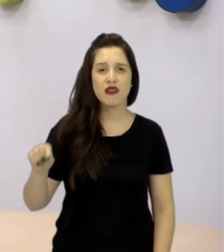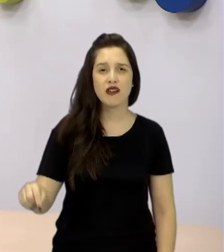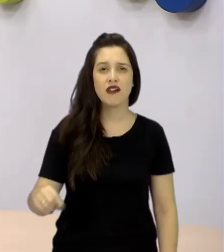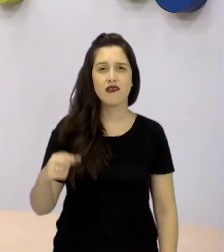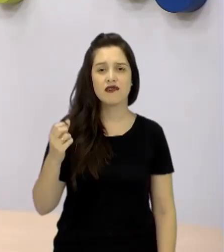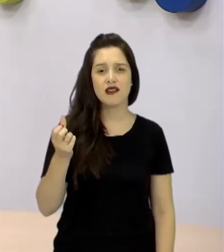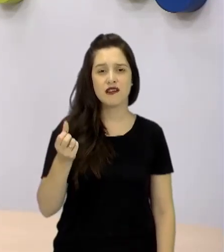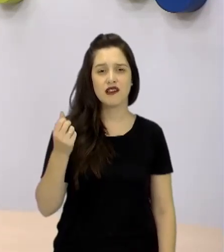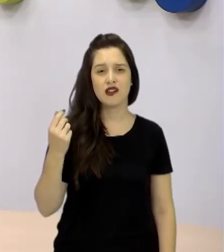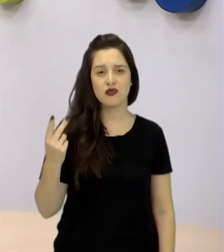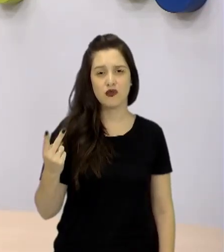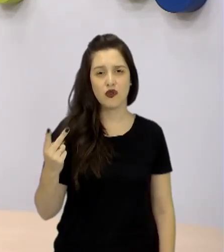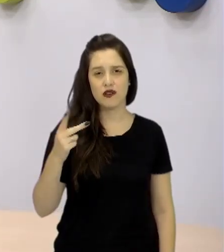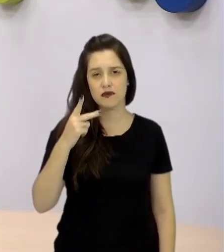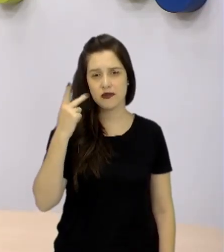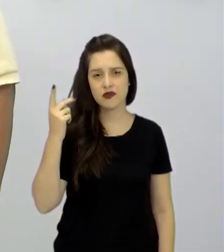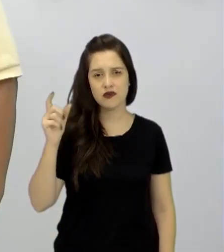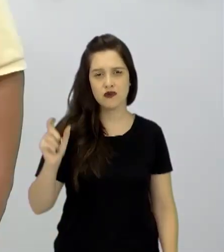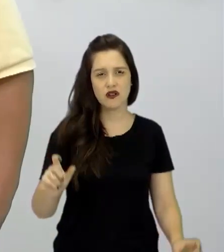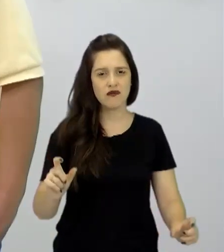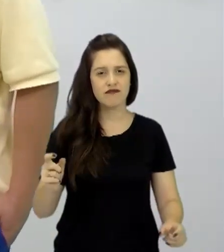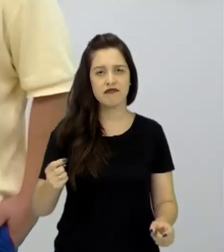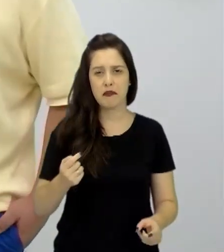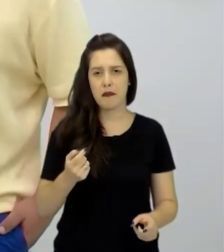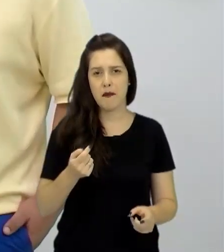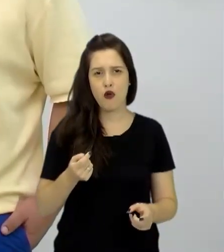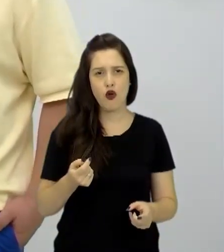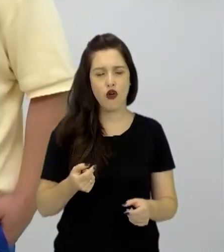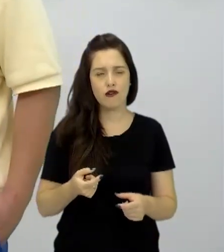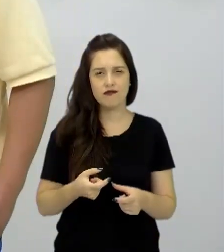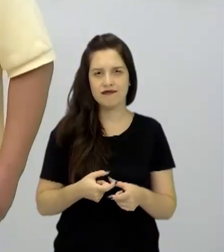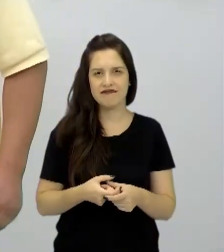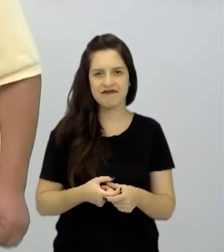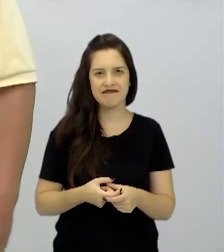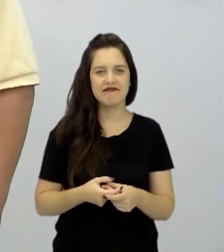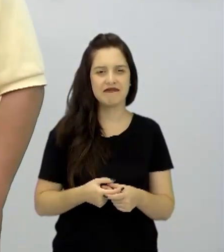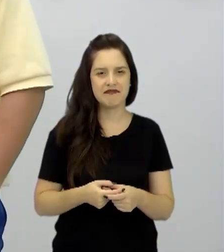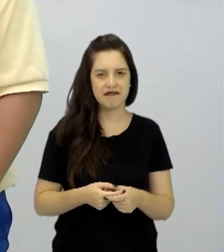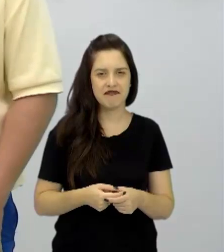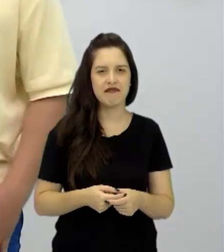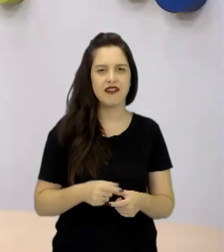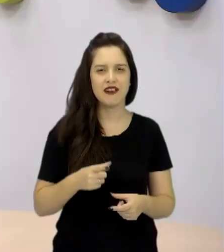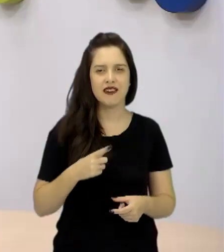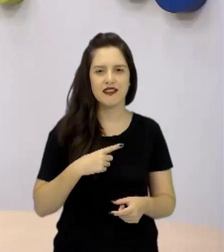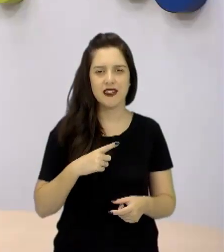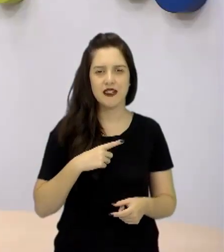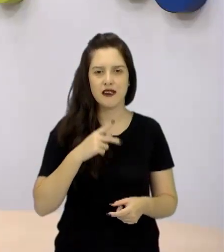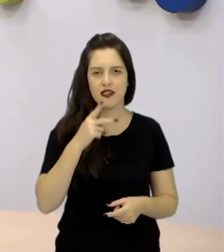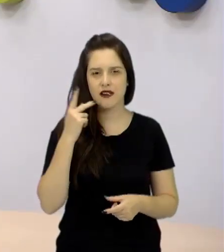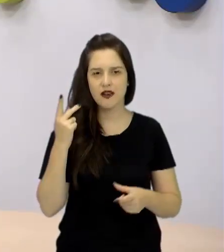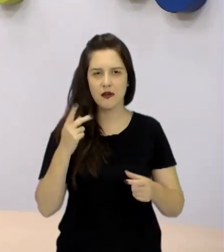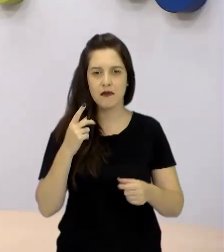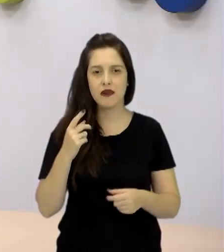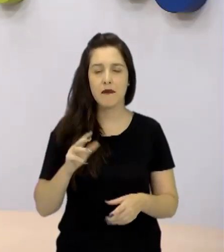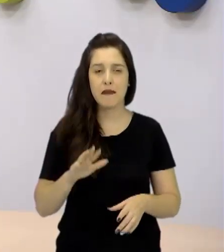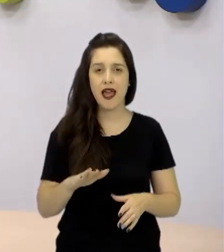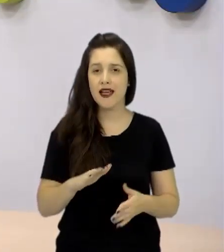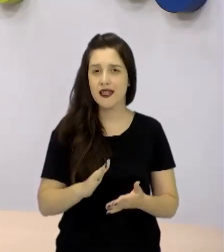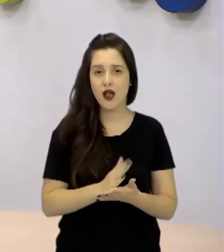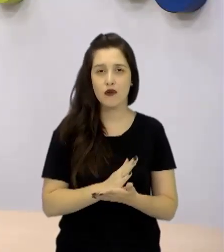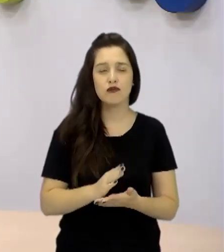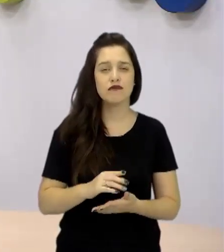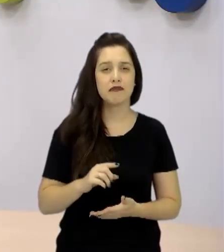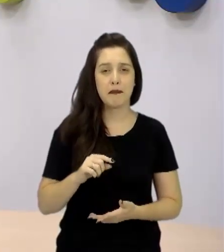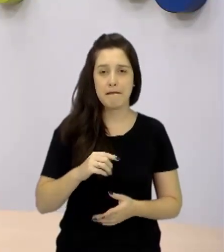0,62 habitantes por quilômetro quadrado. Nossa! Menos de 1 habitante por quilômetro quadrado. Pouco mais de meio habitante por quilômetro quadrado.